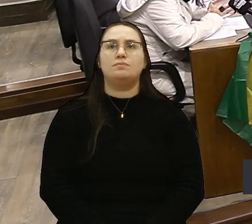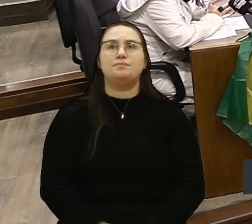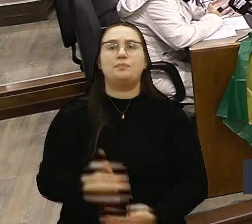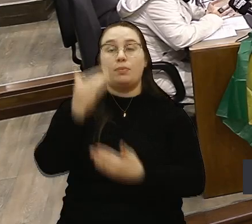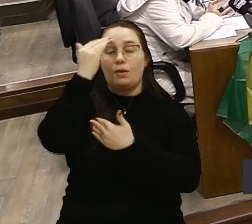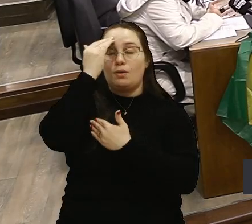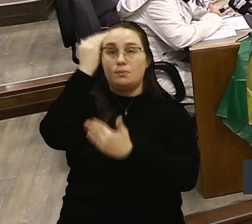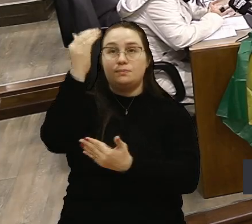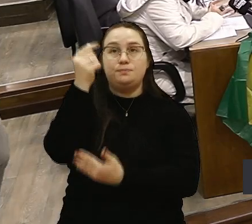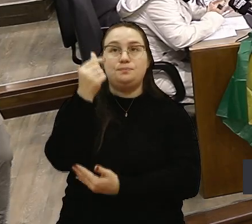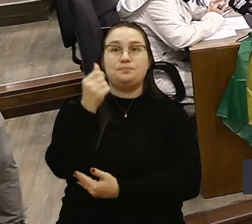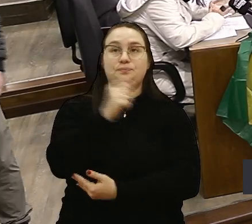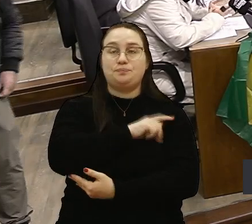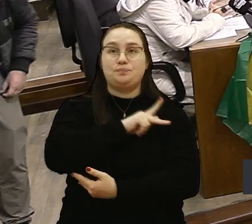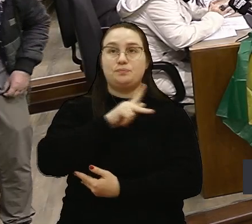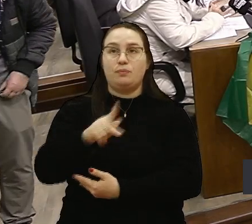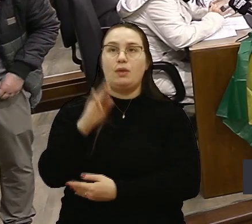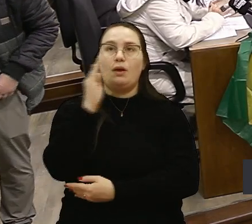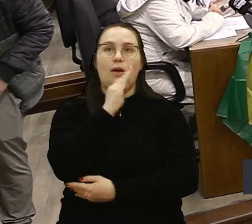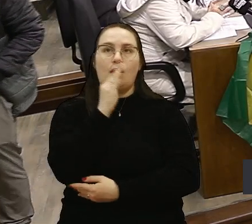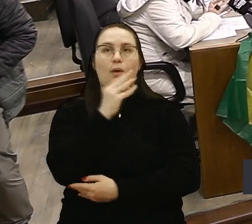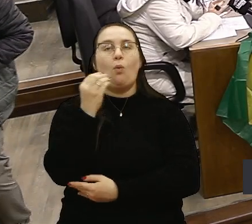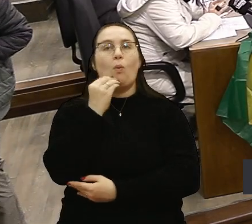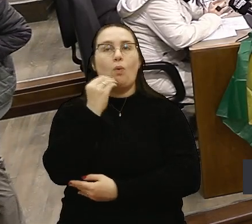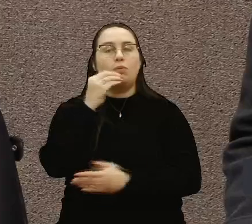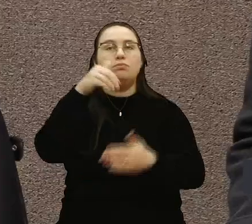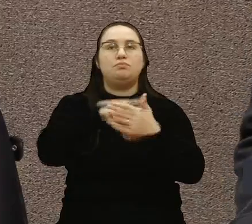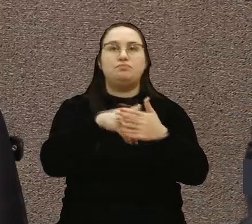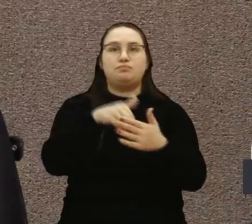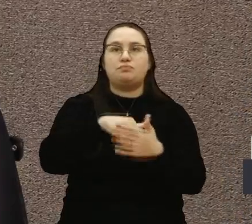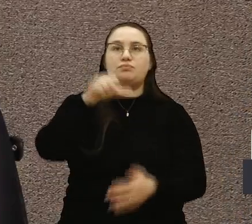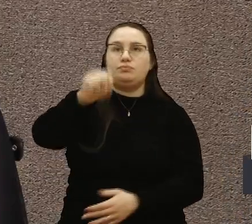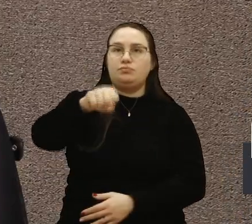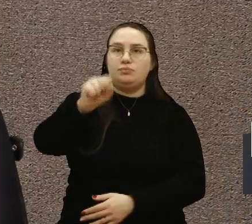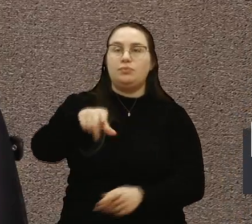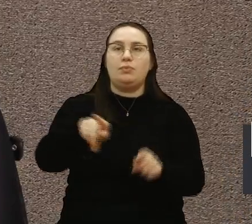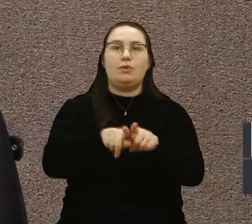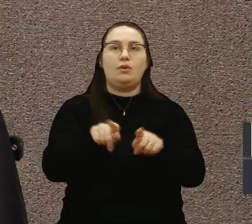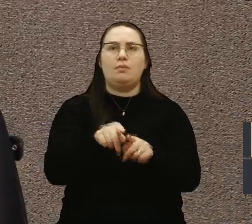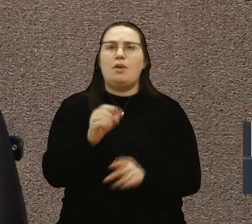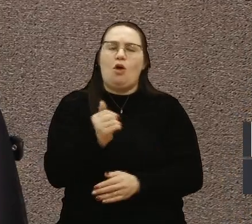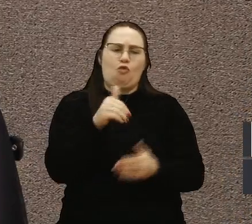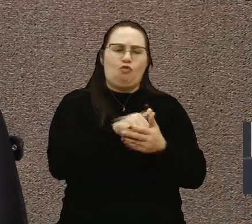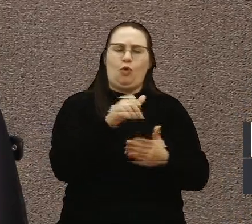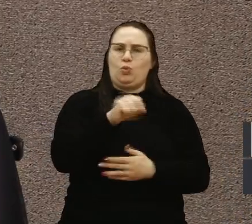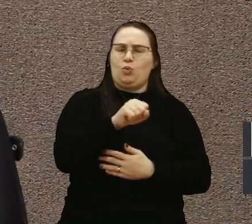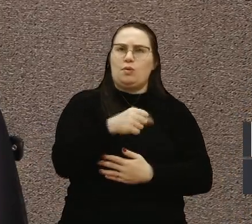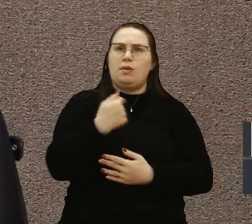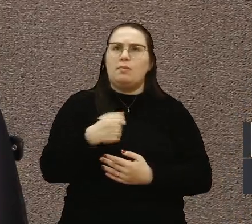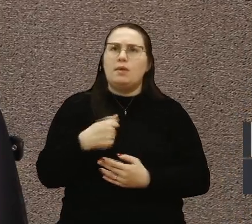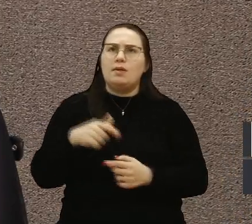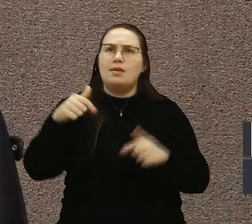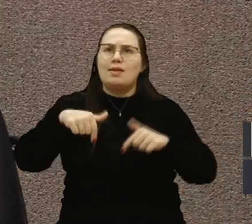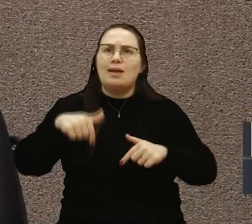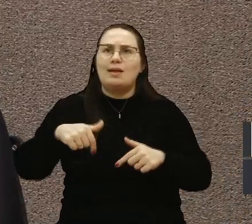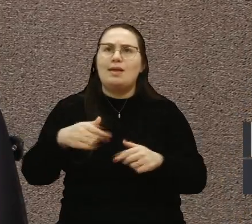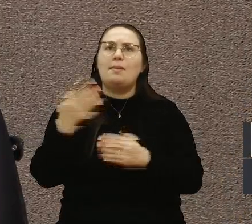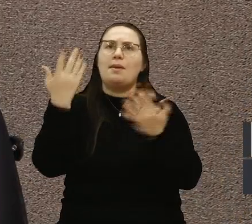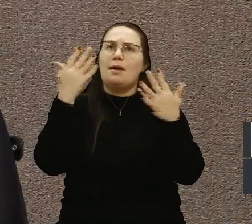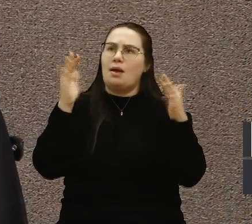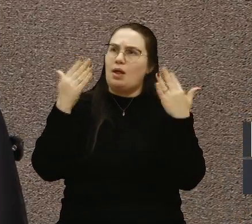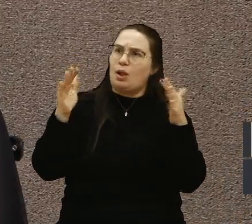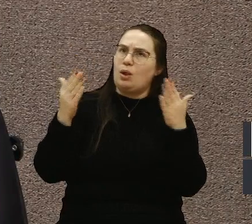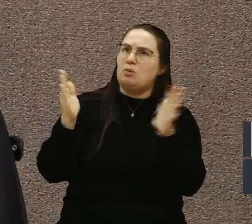Obrigada, presidente. De uma forma muito breve, obviamente, meu voto é sim, mas além de um voto, sim, a gente precisa estar aqui também para elogiar